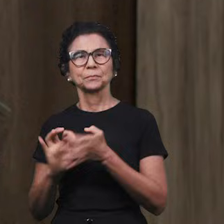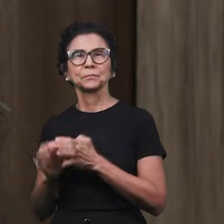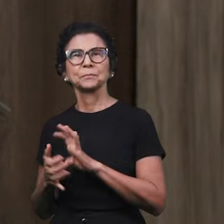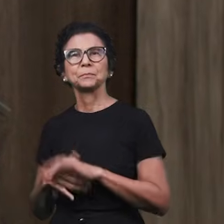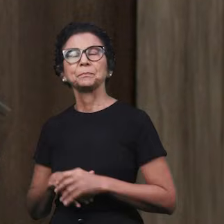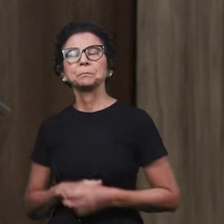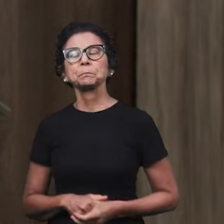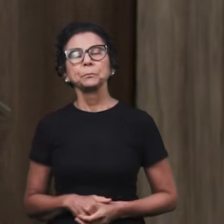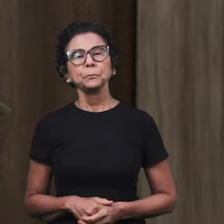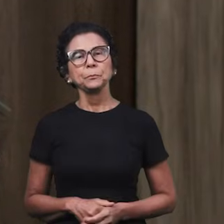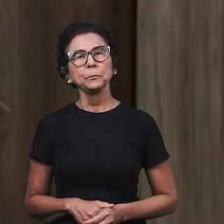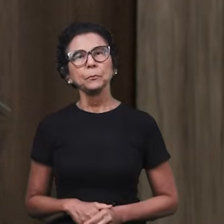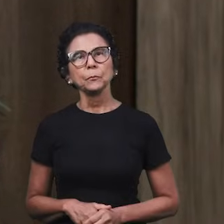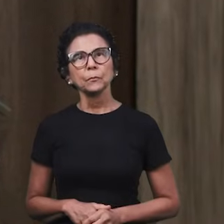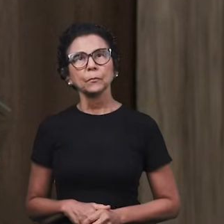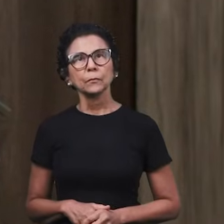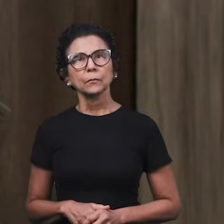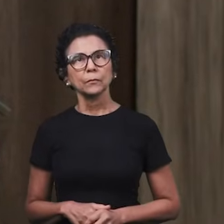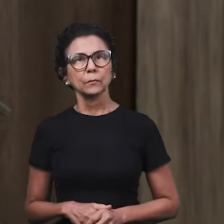Então,